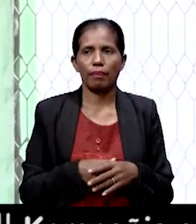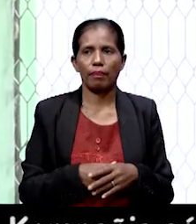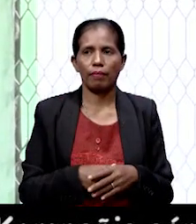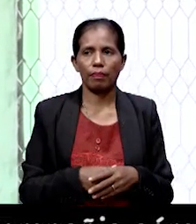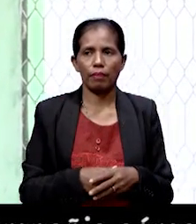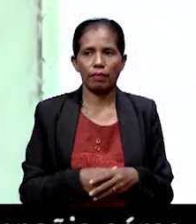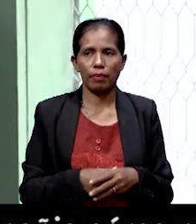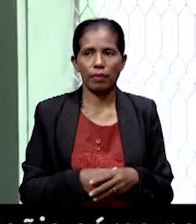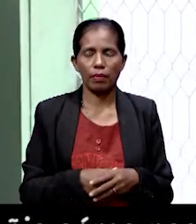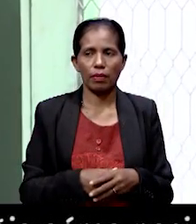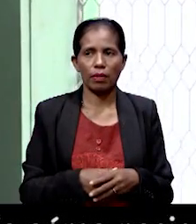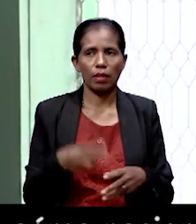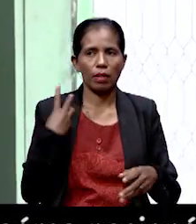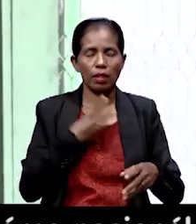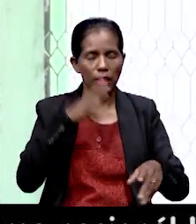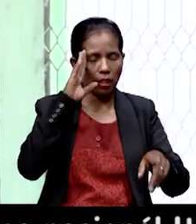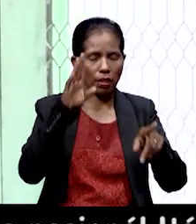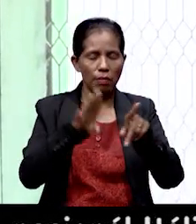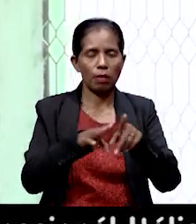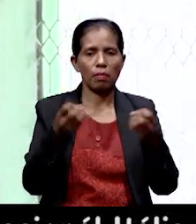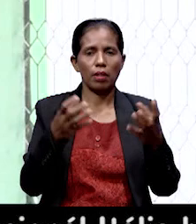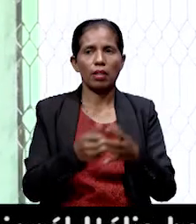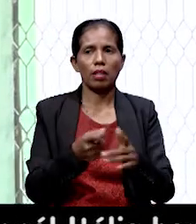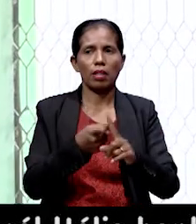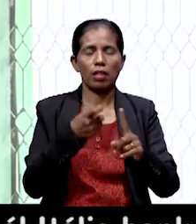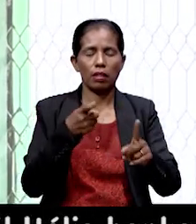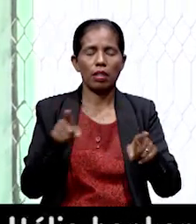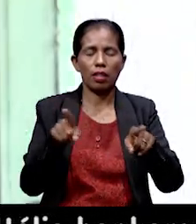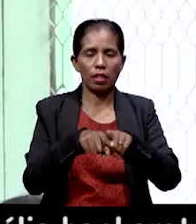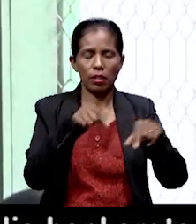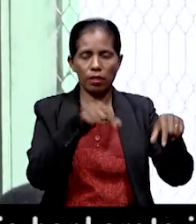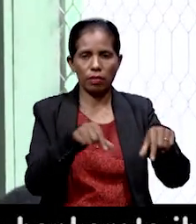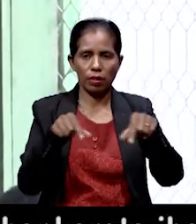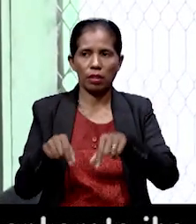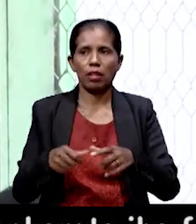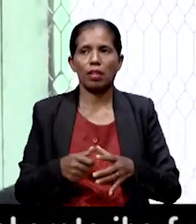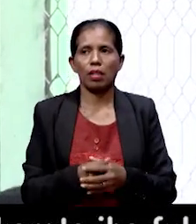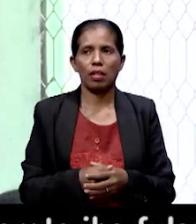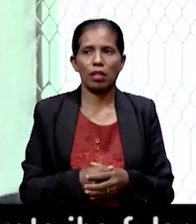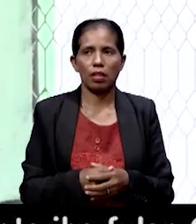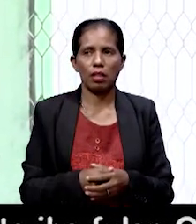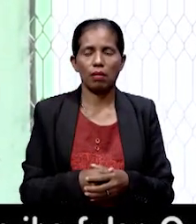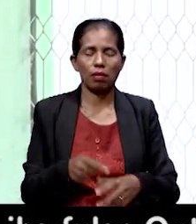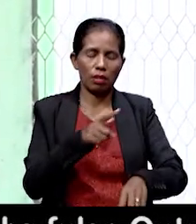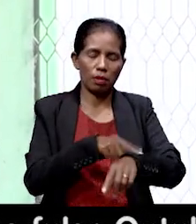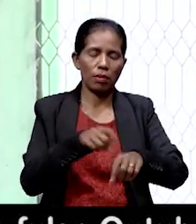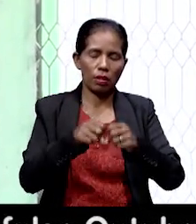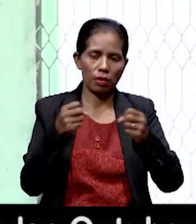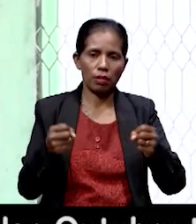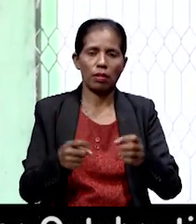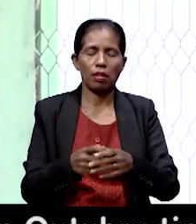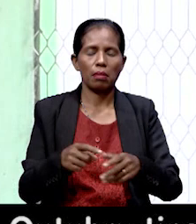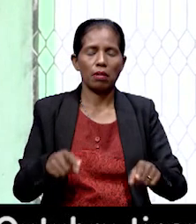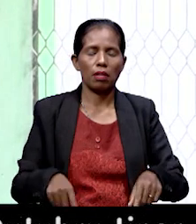Tenemos malo globo kira, pose malo artes marciais, sai deficiente. Malo nima toar, malo a entoar, malo